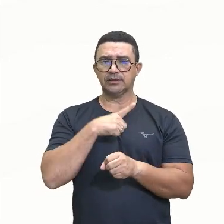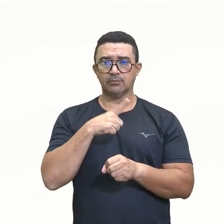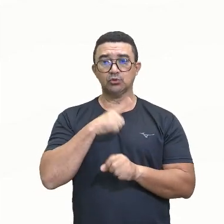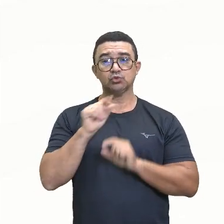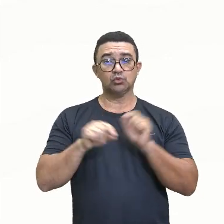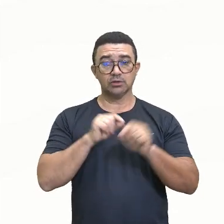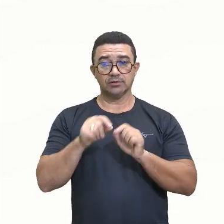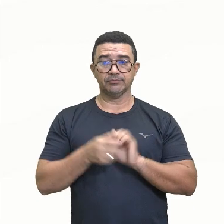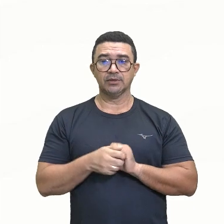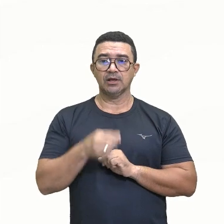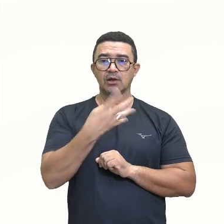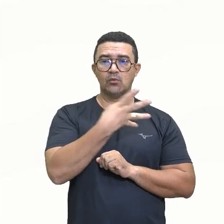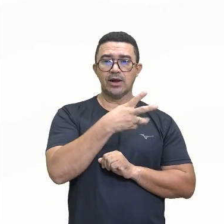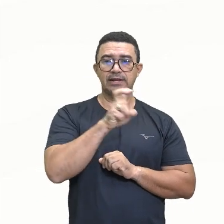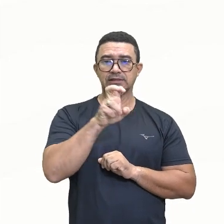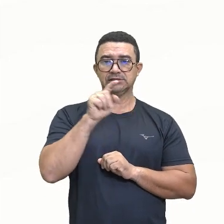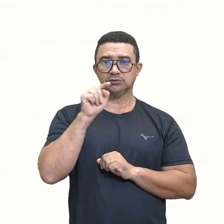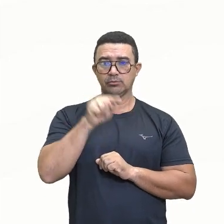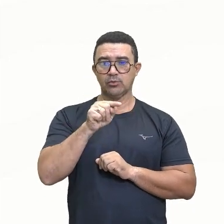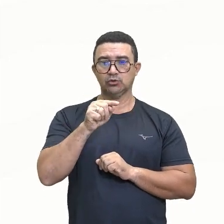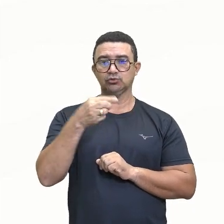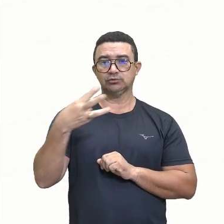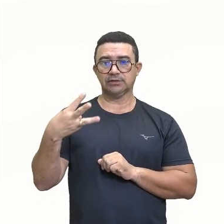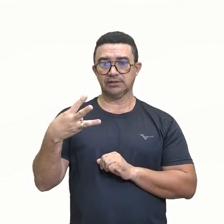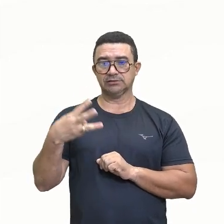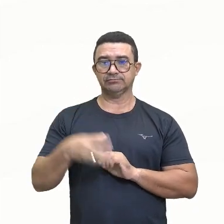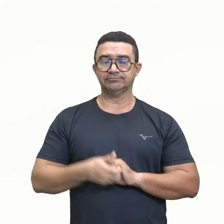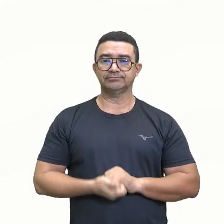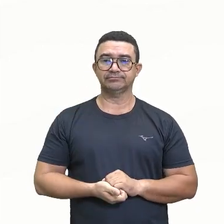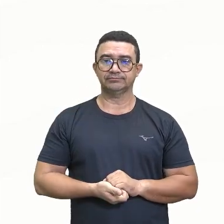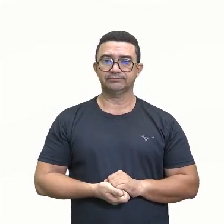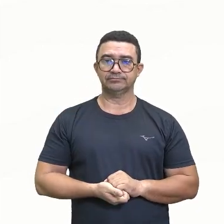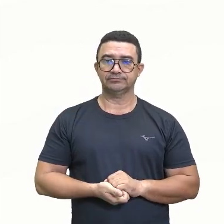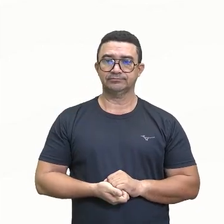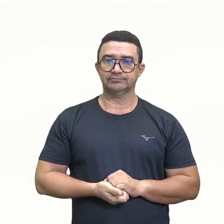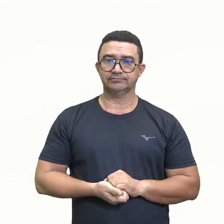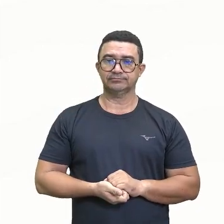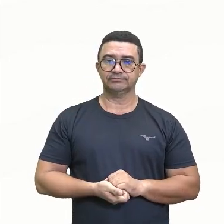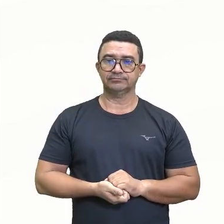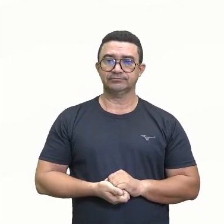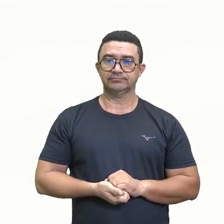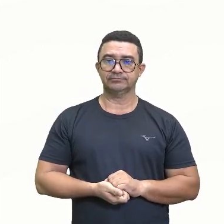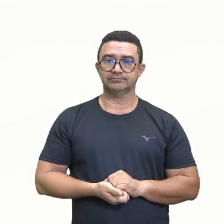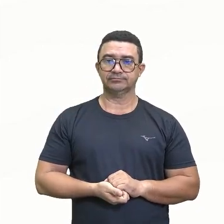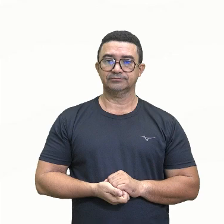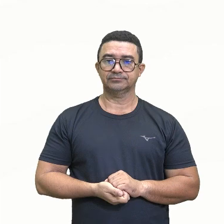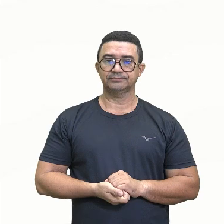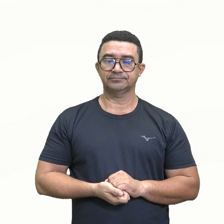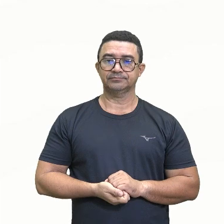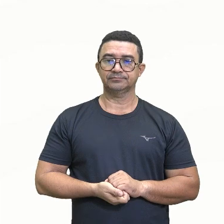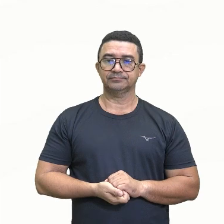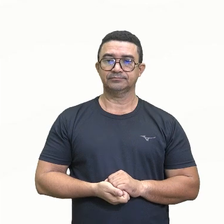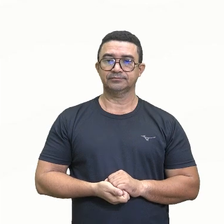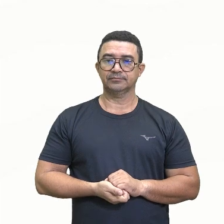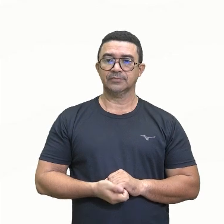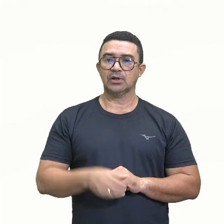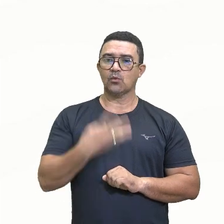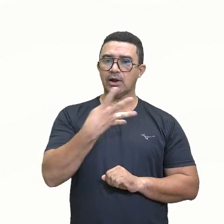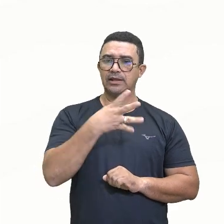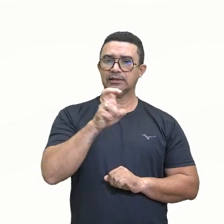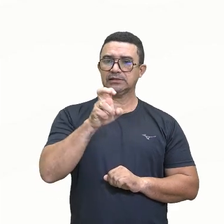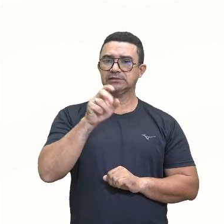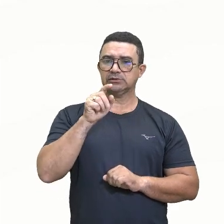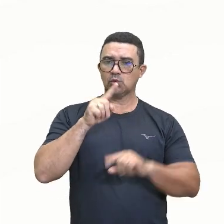então, 45 vezes 3, tá? Simplificando 90 por 2. E